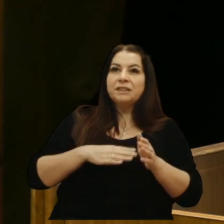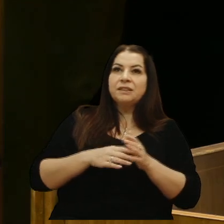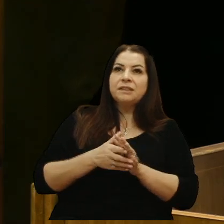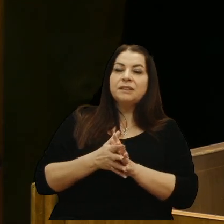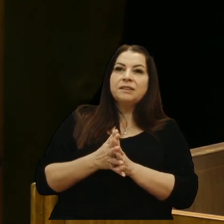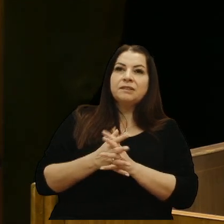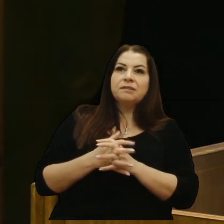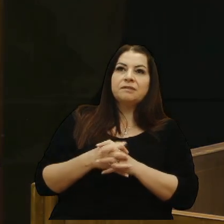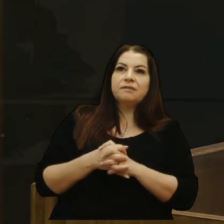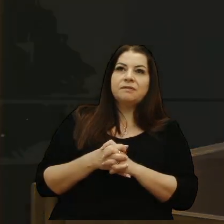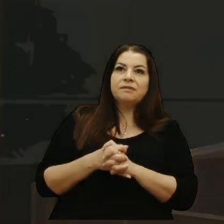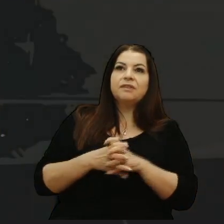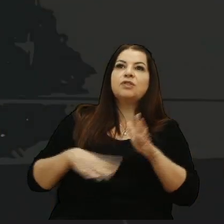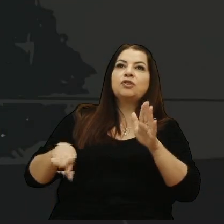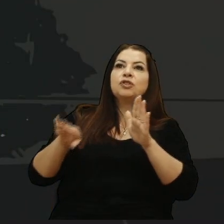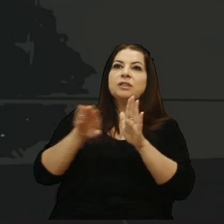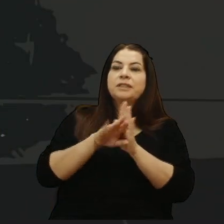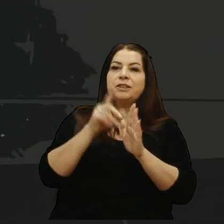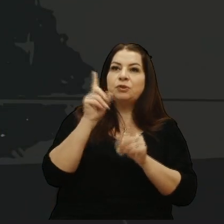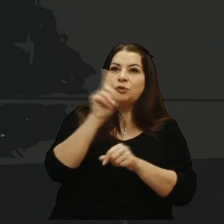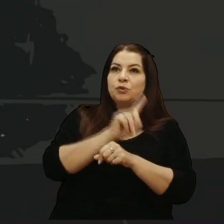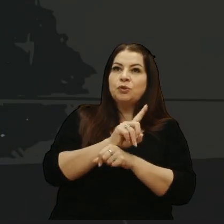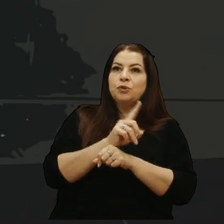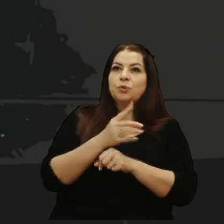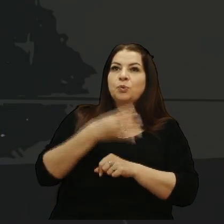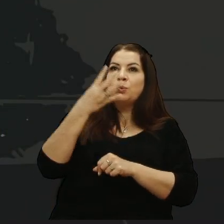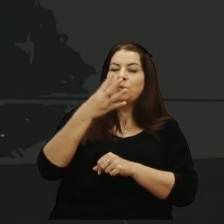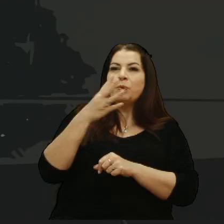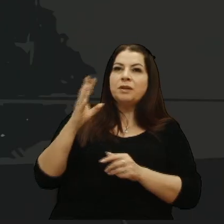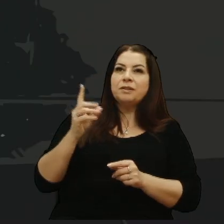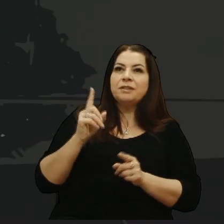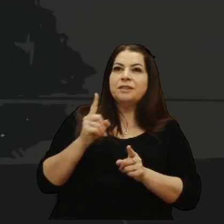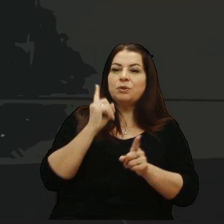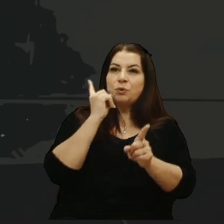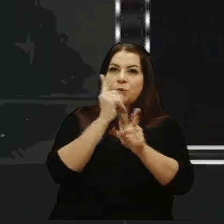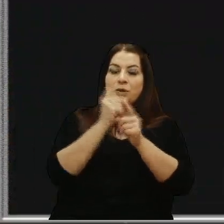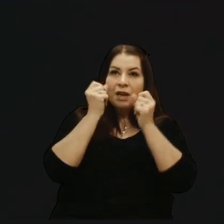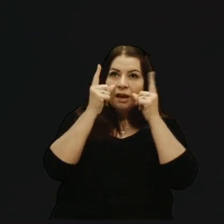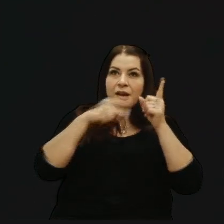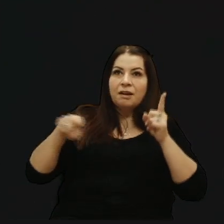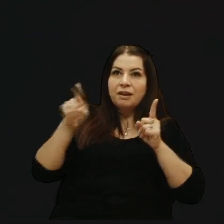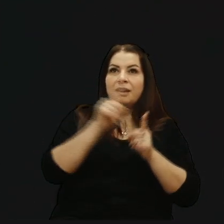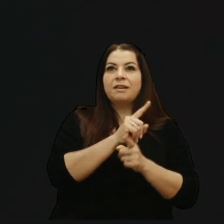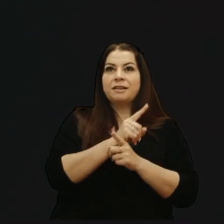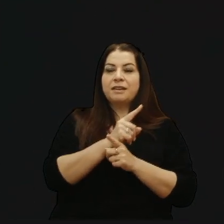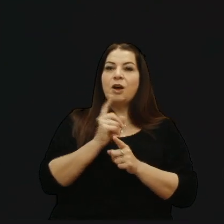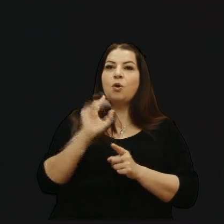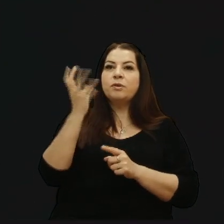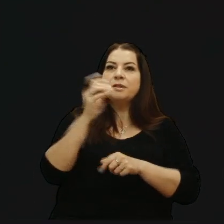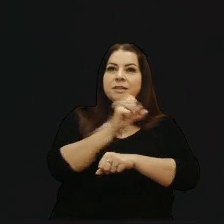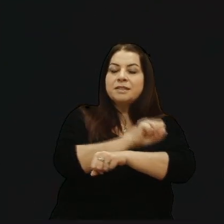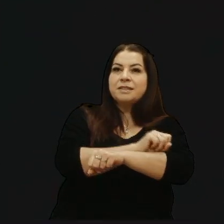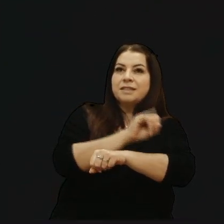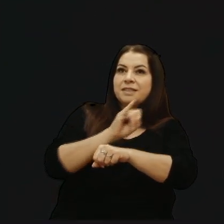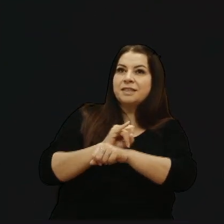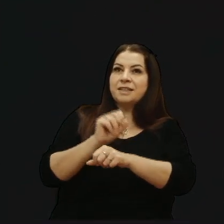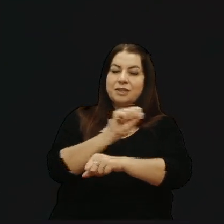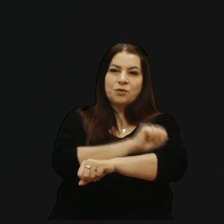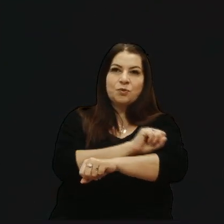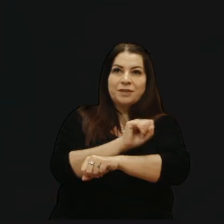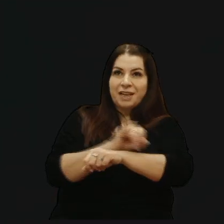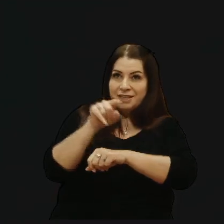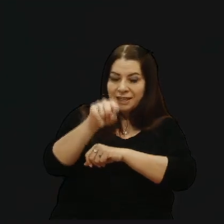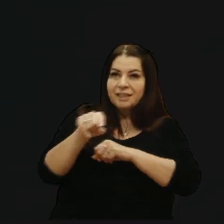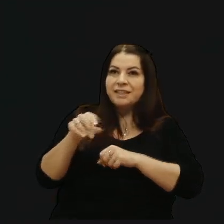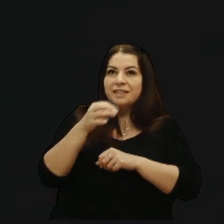grande dia, Quarta Cruzada Internacional de Avivamento, que acontecerá no ginásio do SESI em